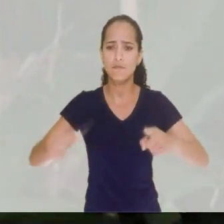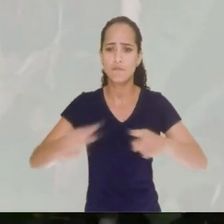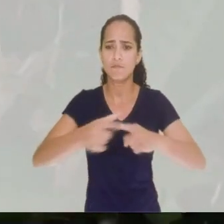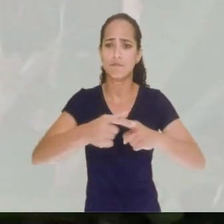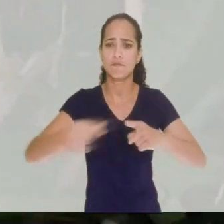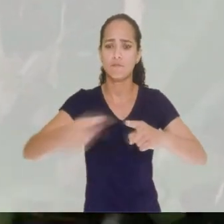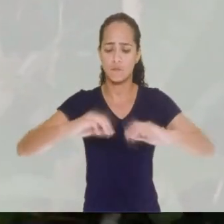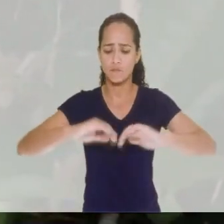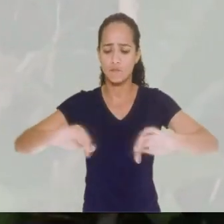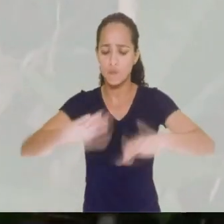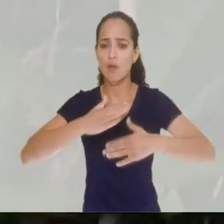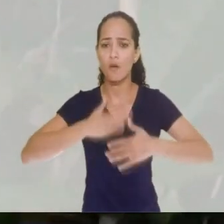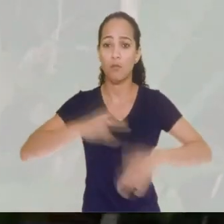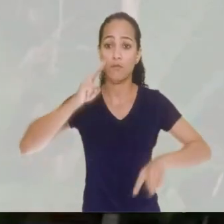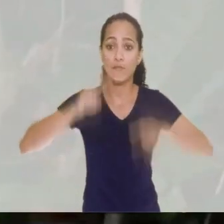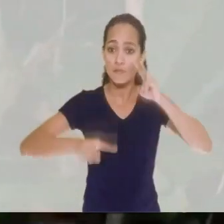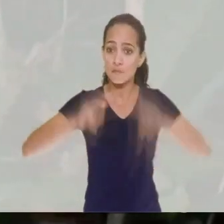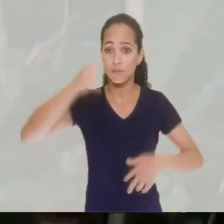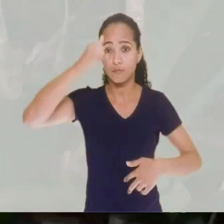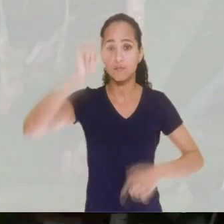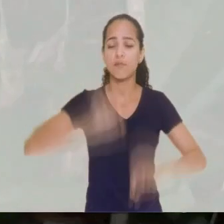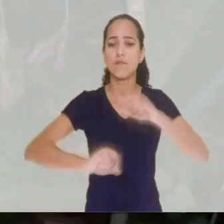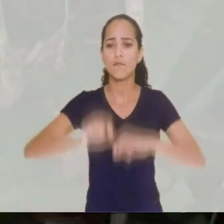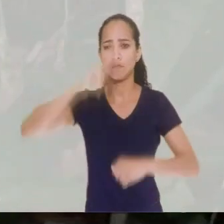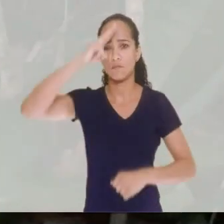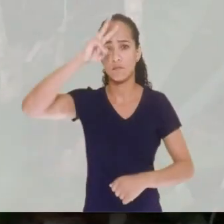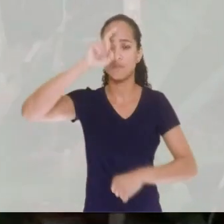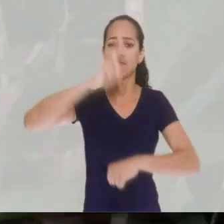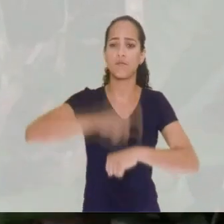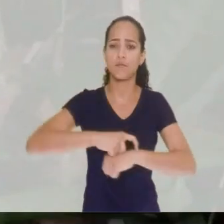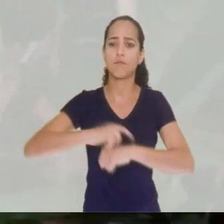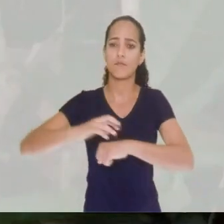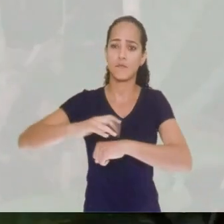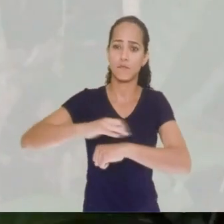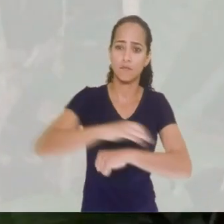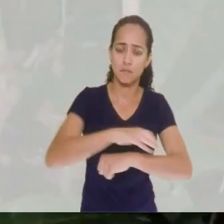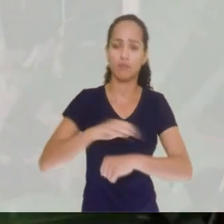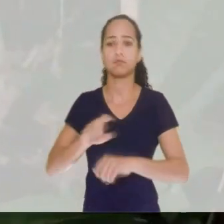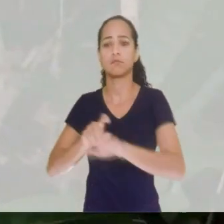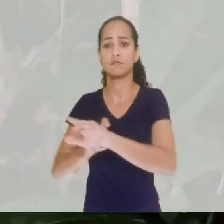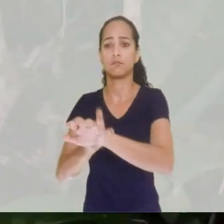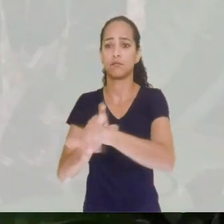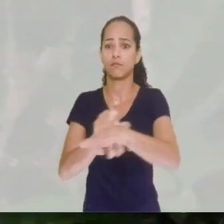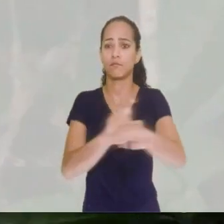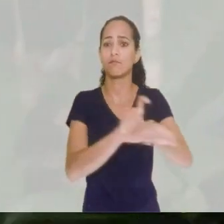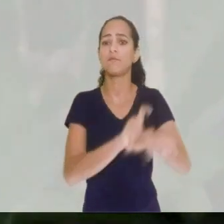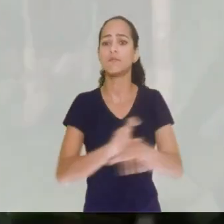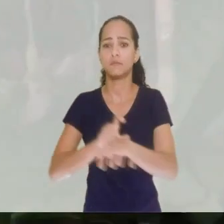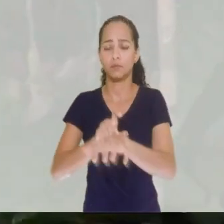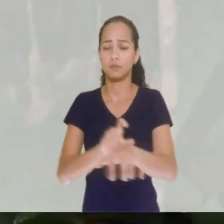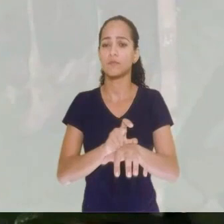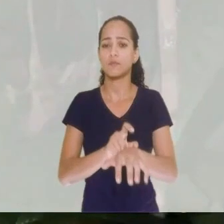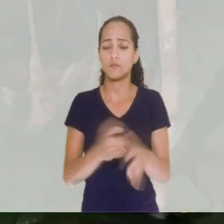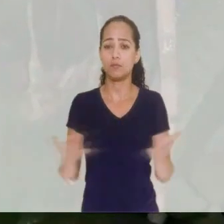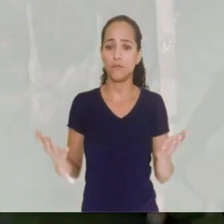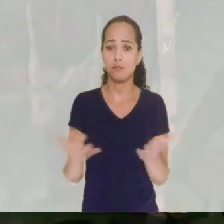Realmente mexendo no folhinho com calma, olhando o que, que tem para levar uma picada de um inseto, de um aracnídeo, de um